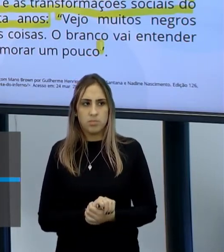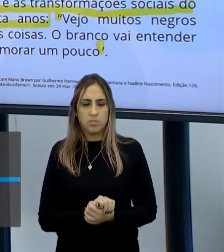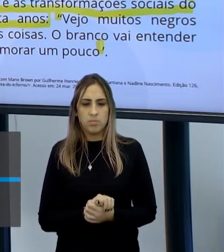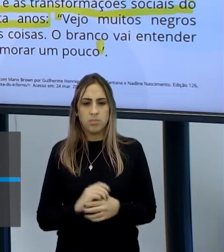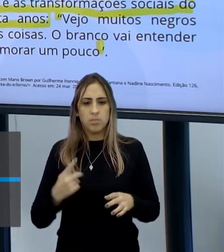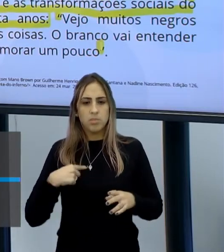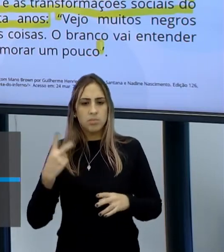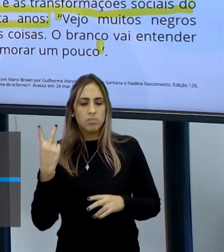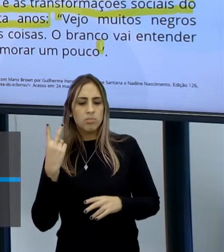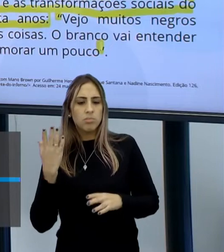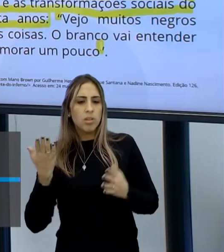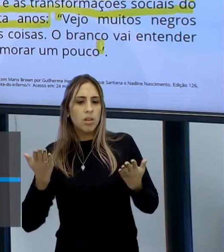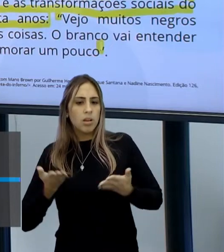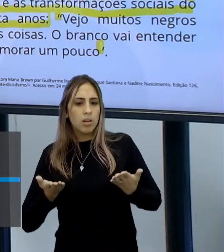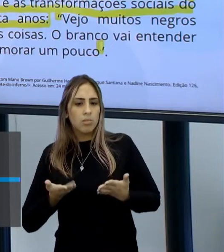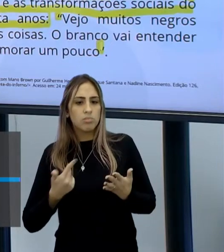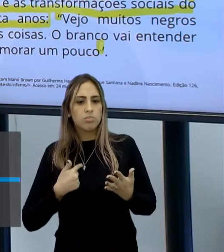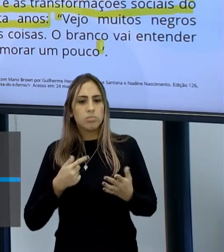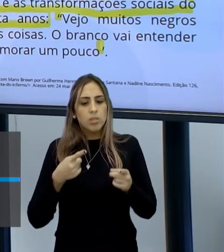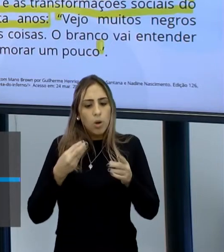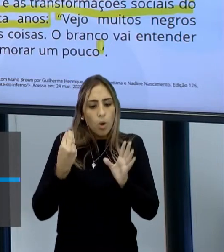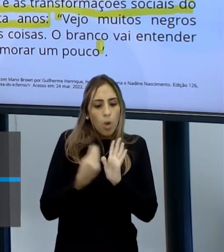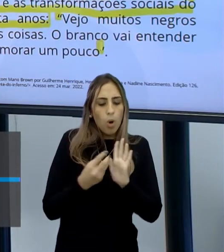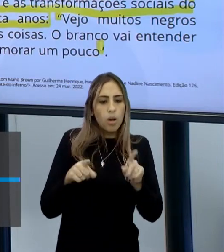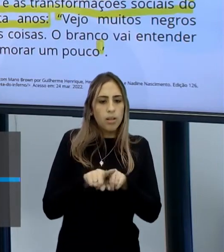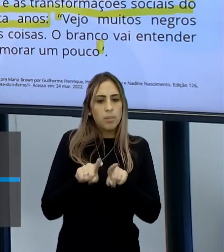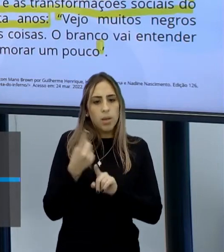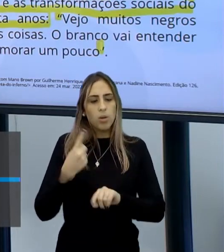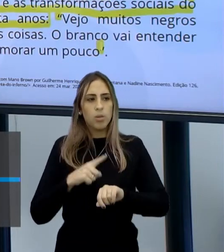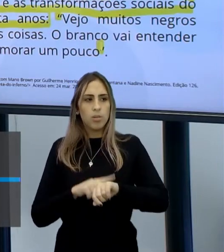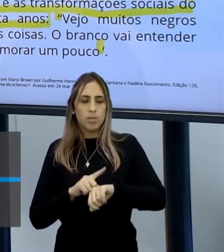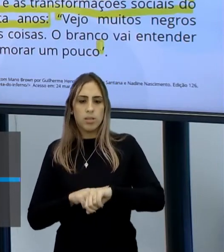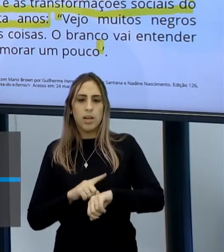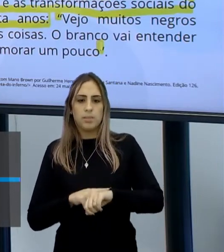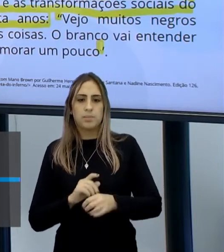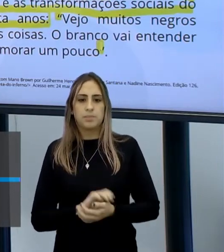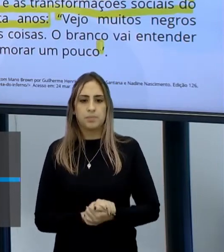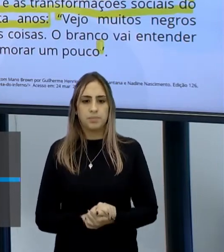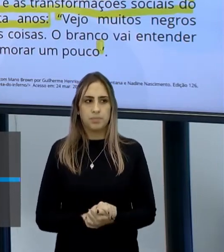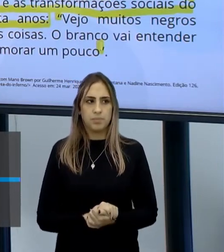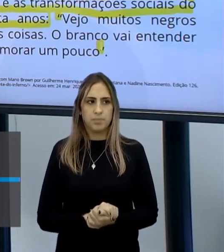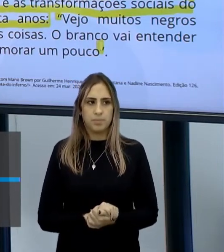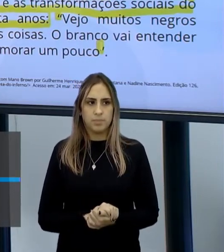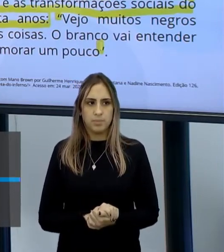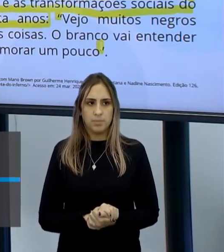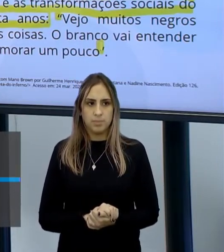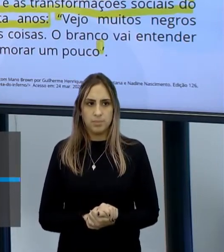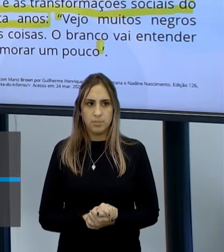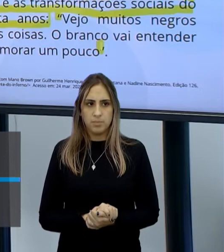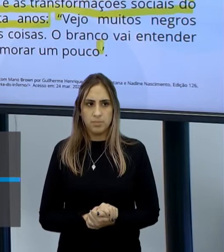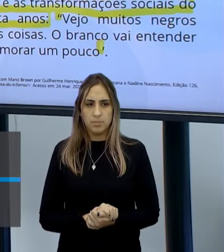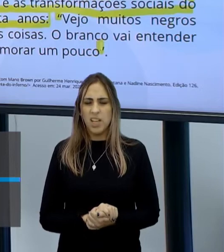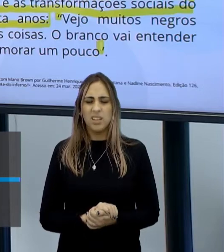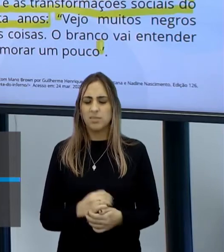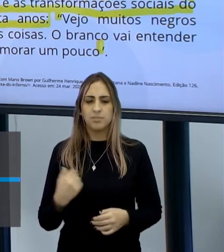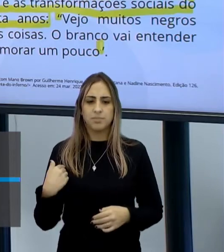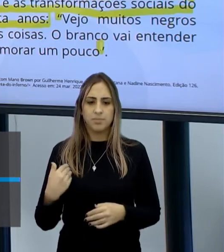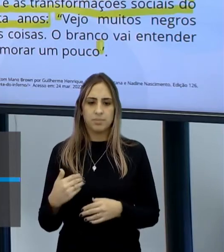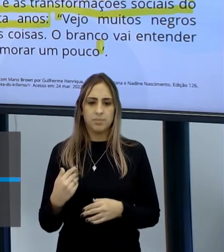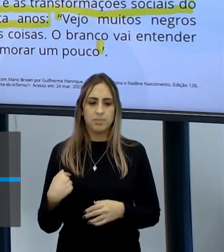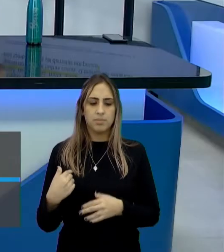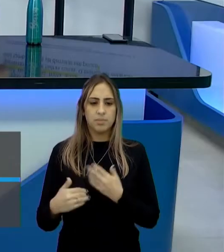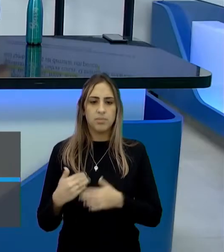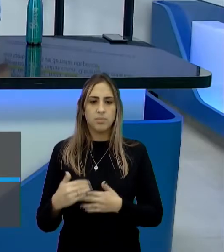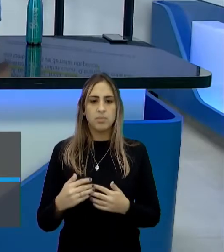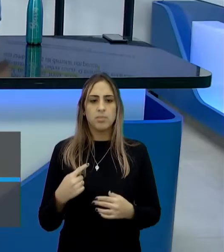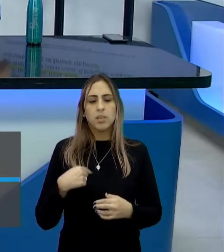Então, ele expõe ali também o momento dele, o porquê, não justificando, né? Eu sempre falo assim, não